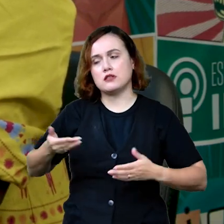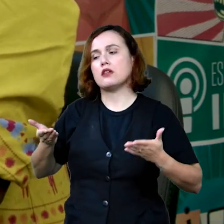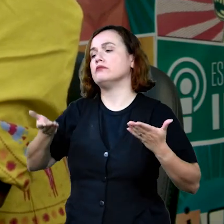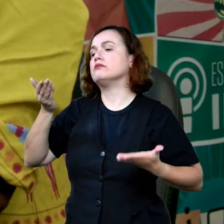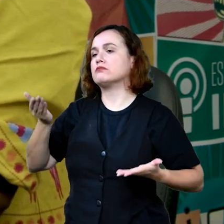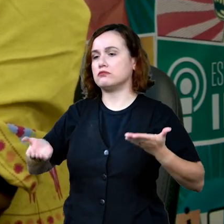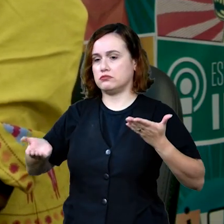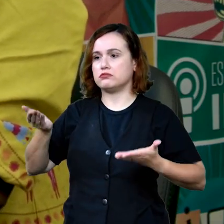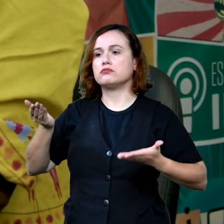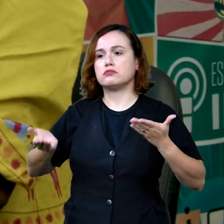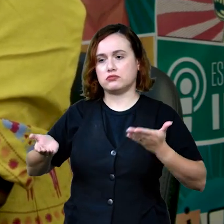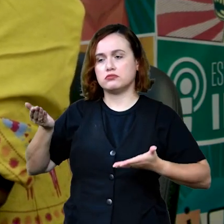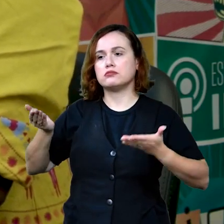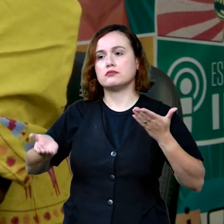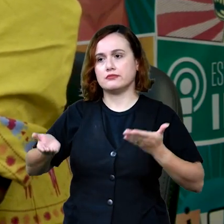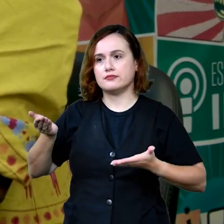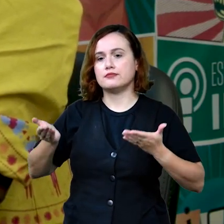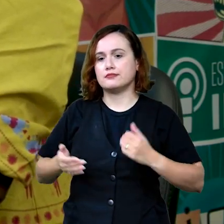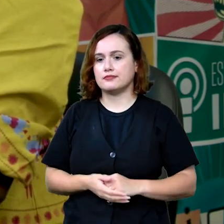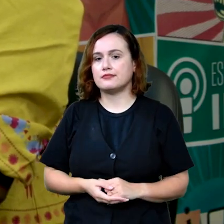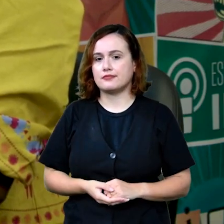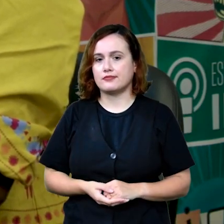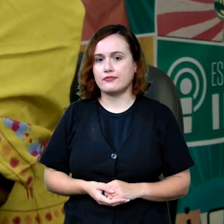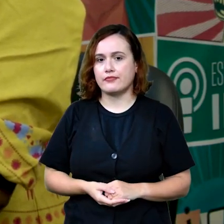balança. Existe ainda